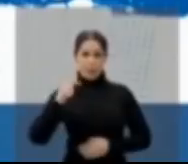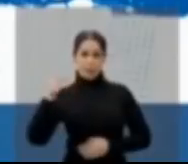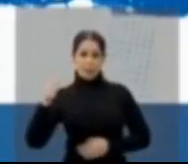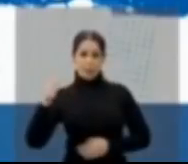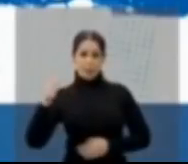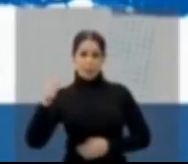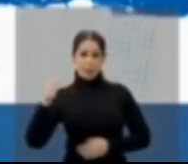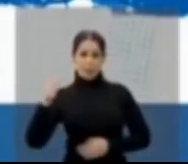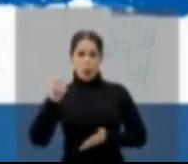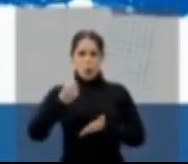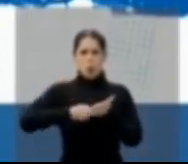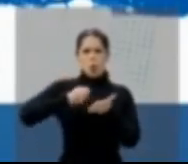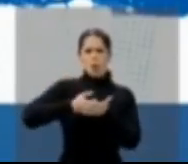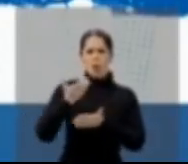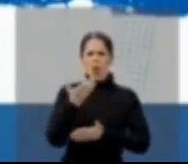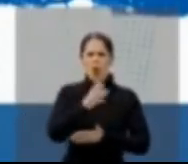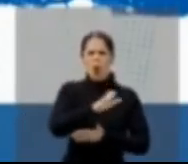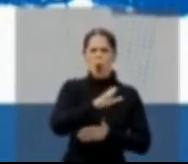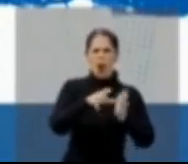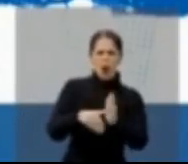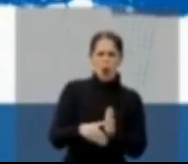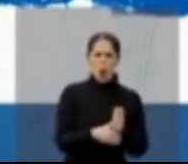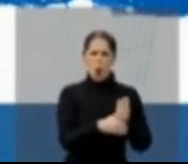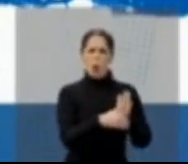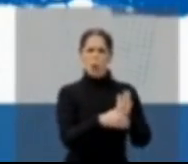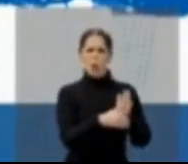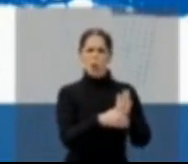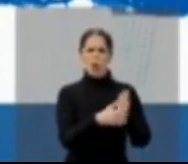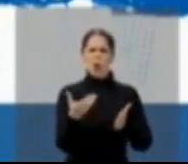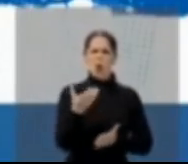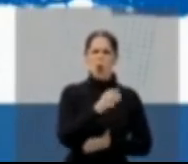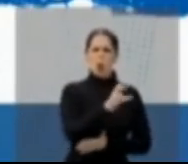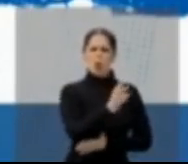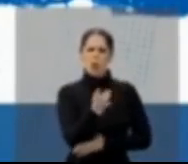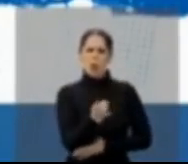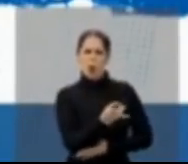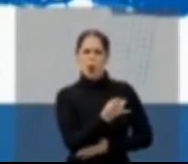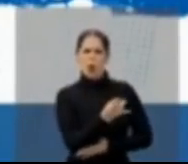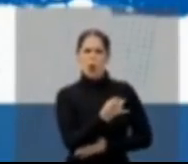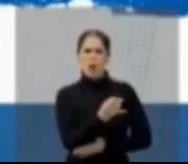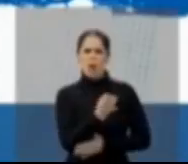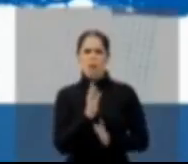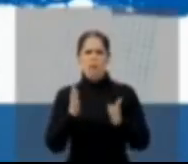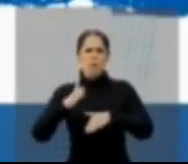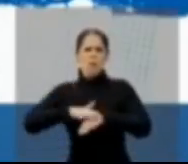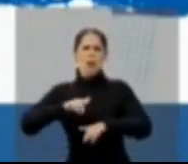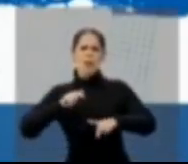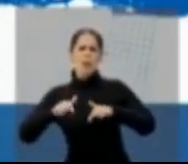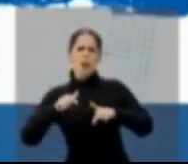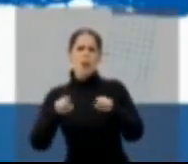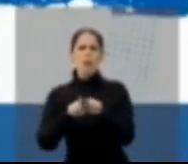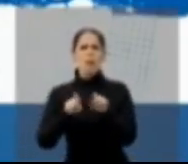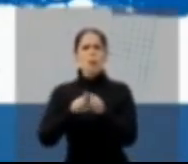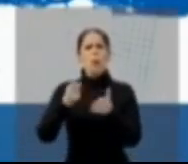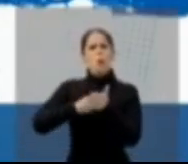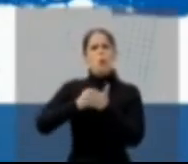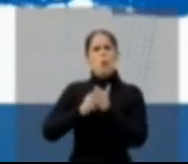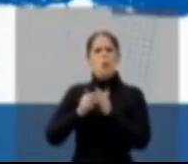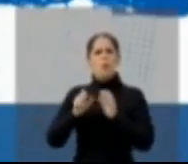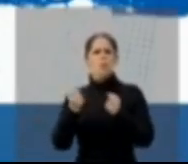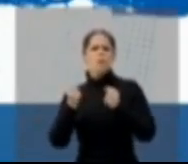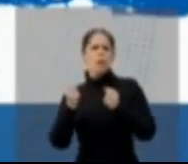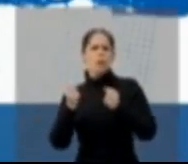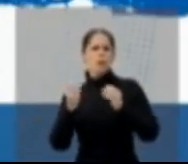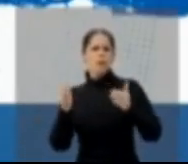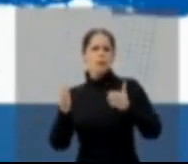Pastor Zé Costa, deputado federal, 1077, lutando contra a corrupção, contra